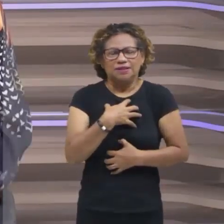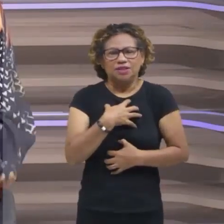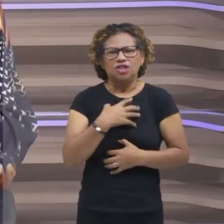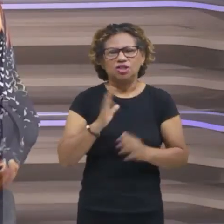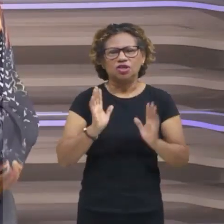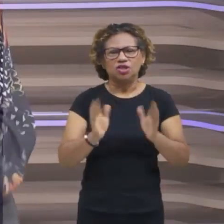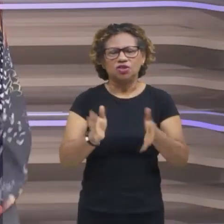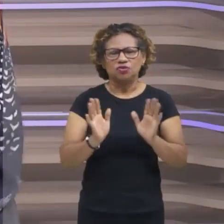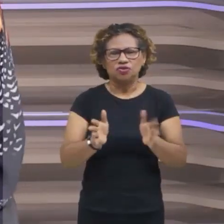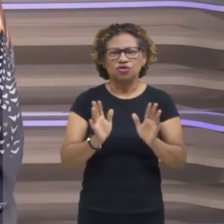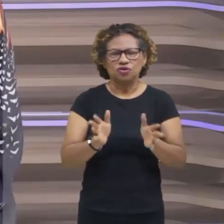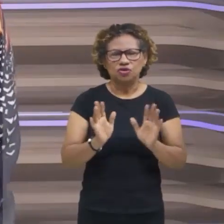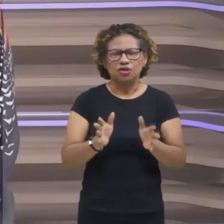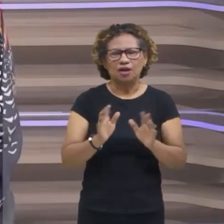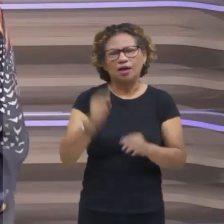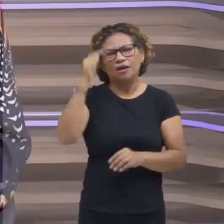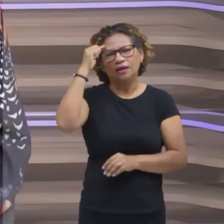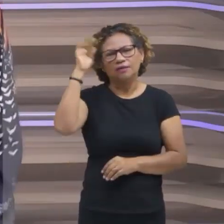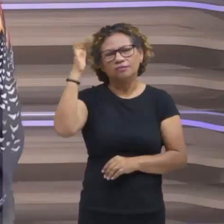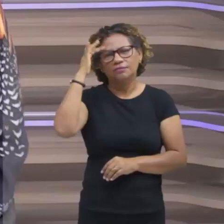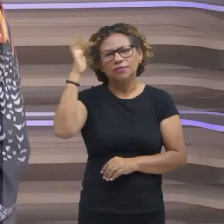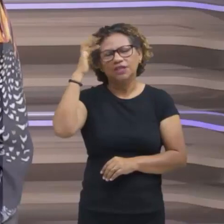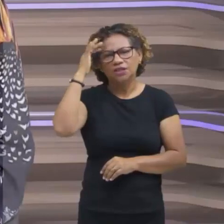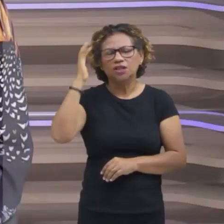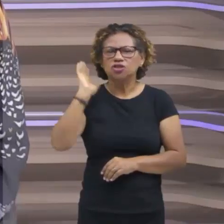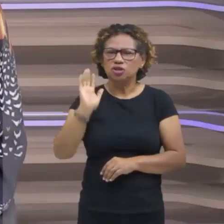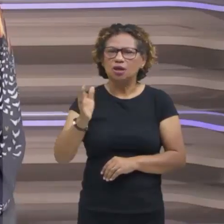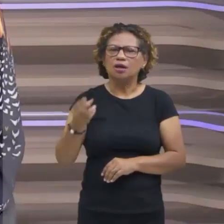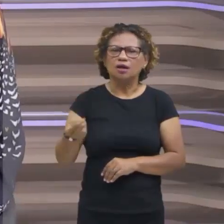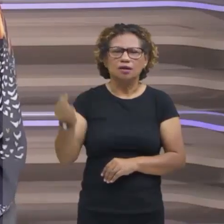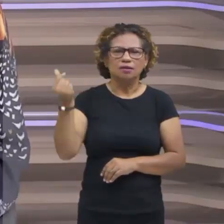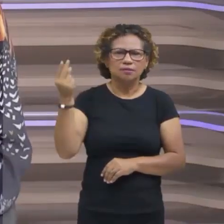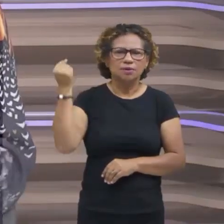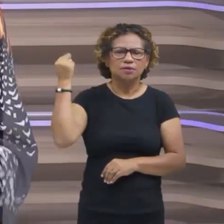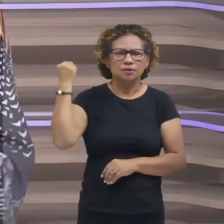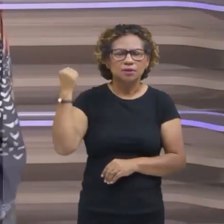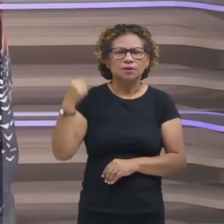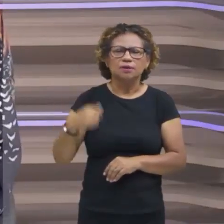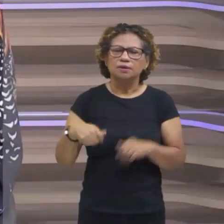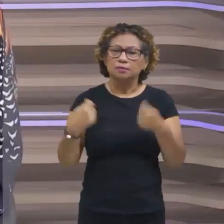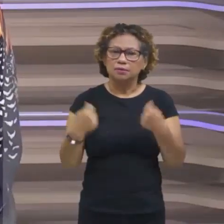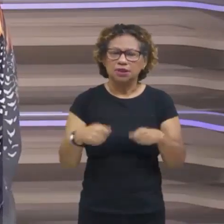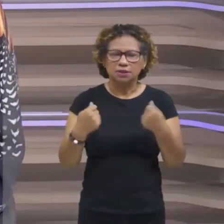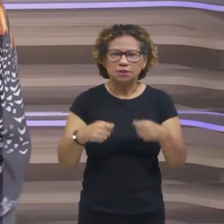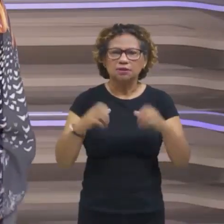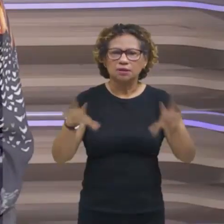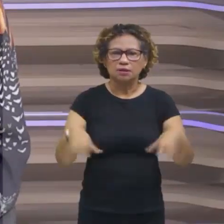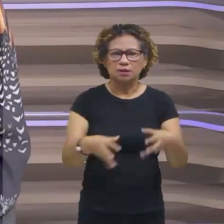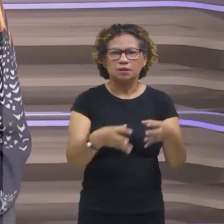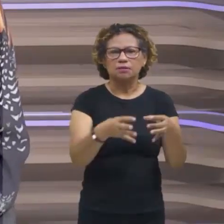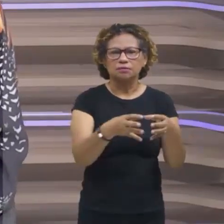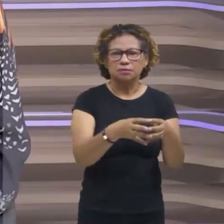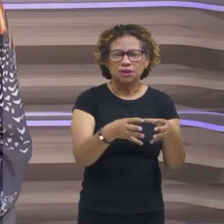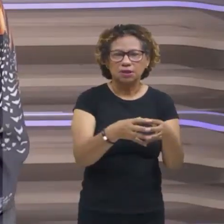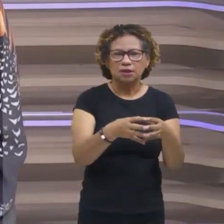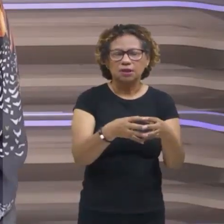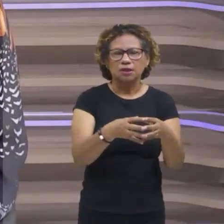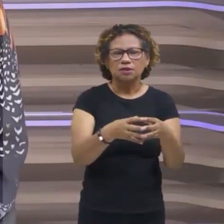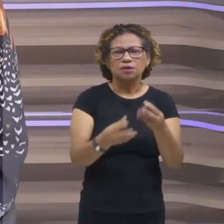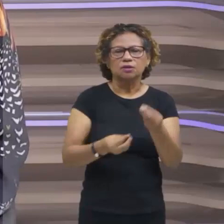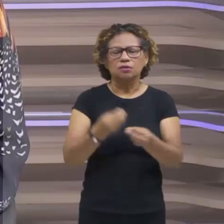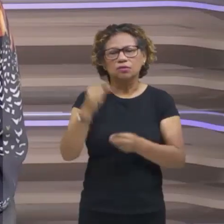já pensava que tinha que ter há muito tempo na nossa classe, né? De pensar